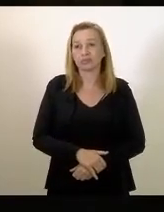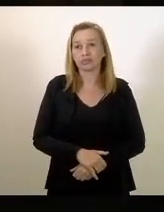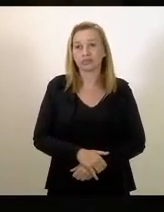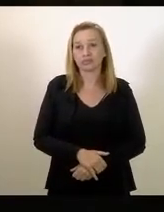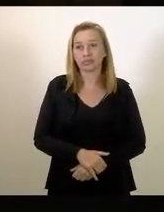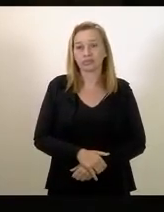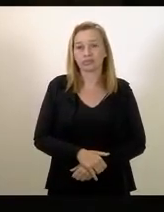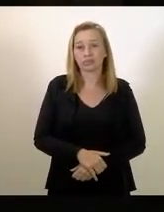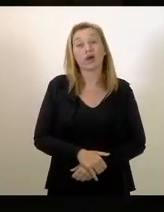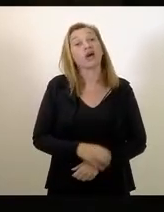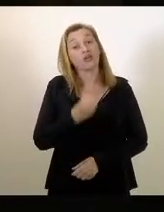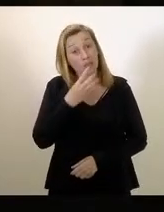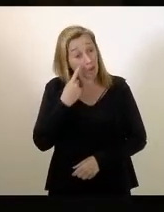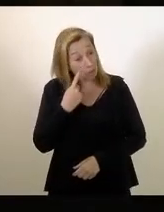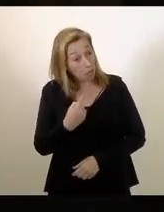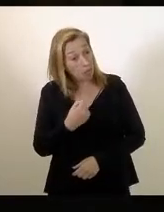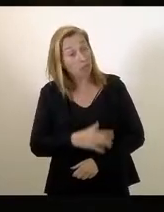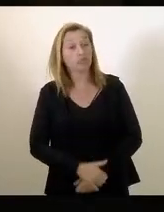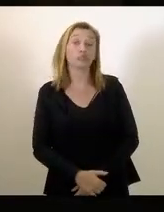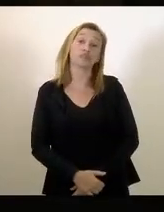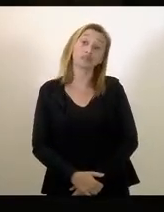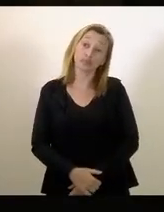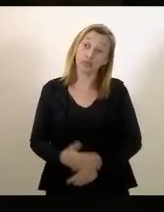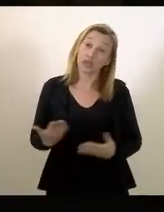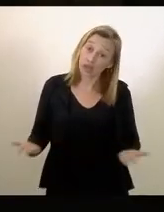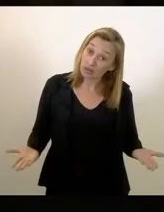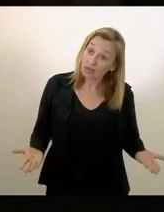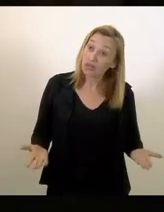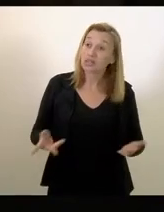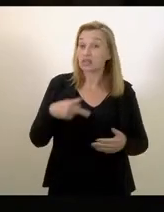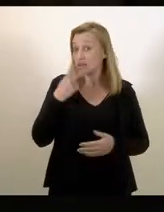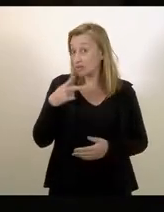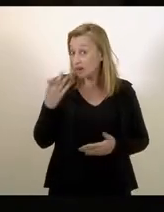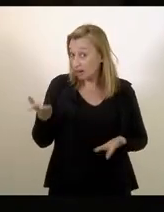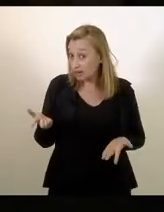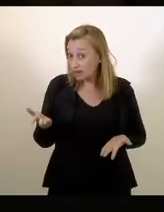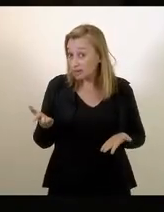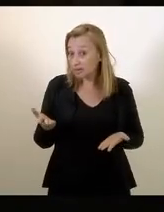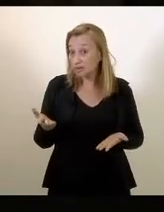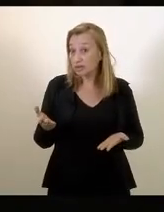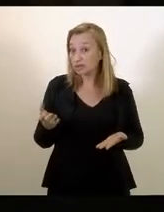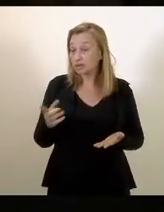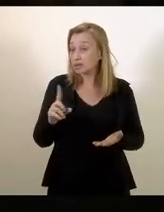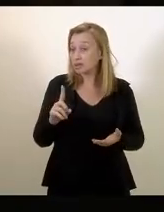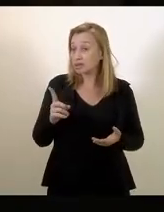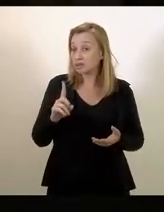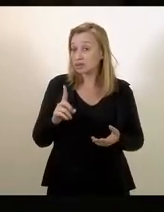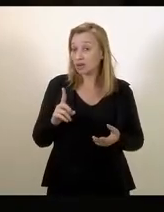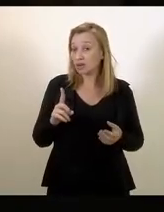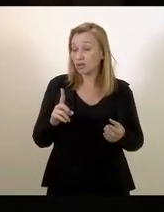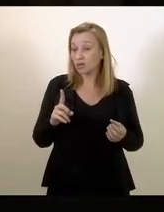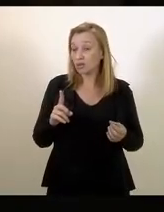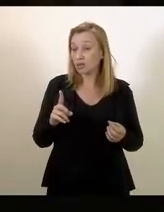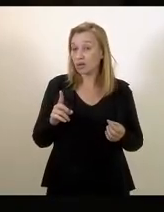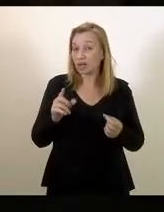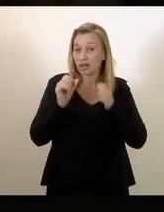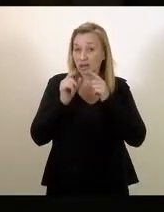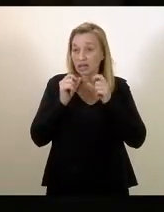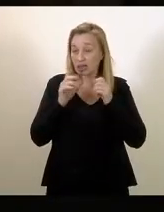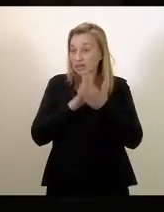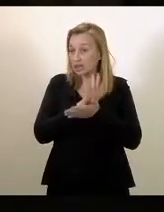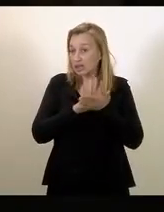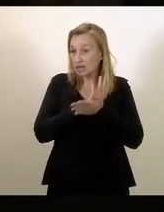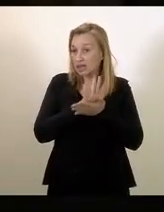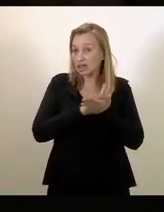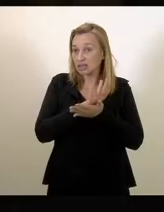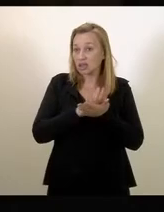então veja bem é assim ele fez esse pronunciamento não foi contestado de forma alguma eu